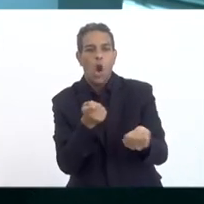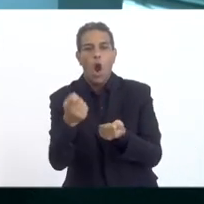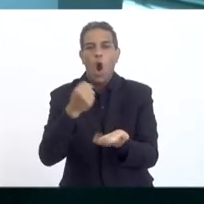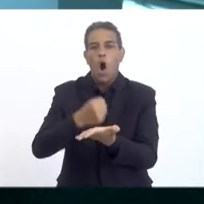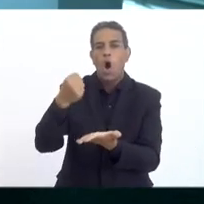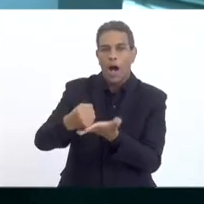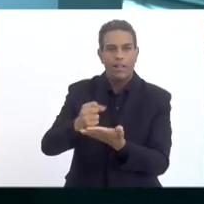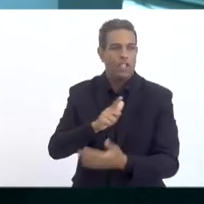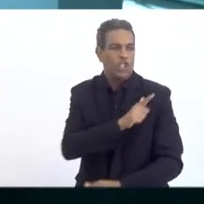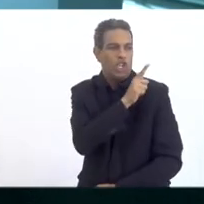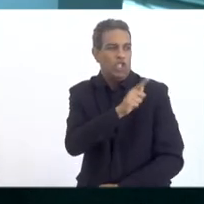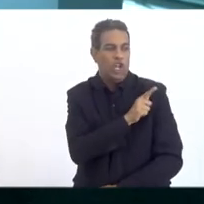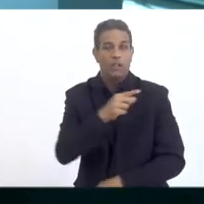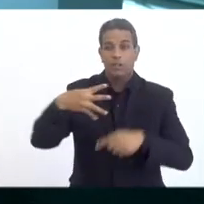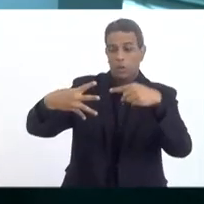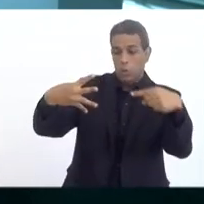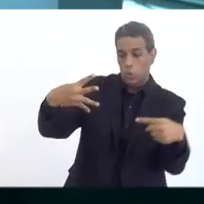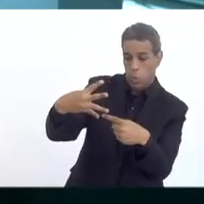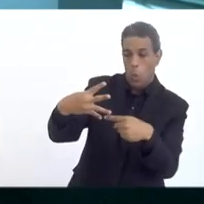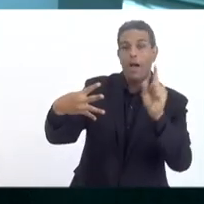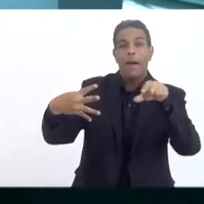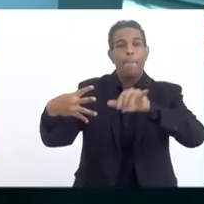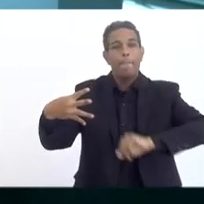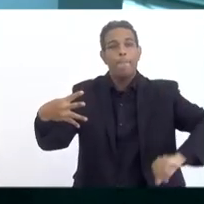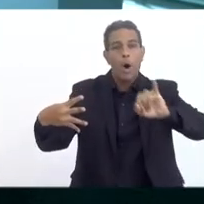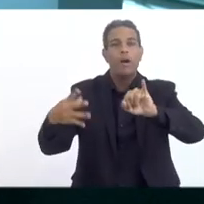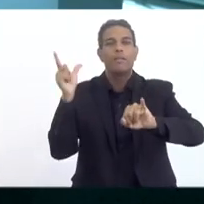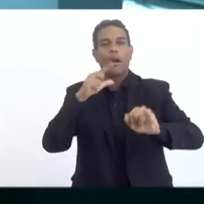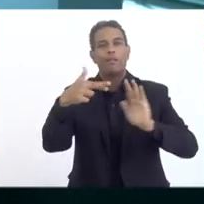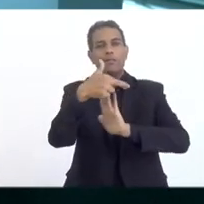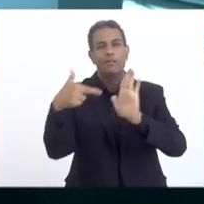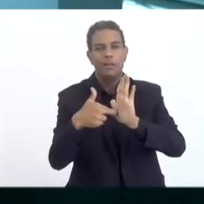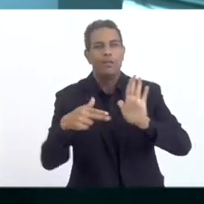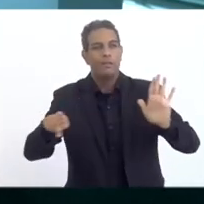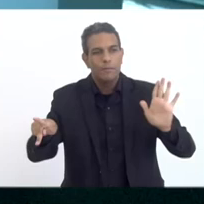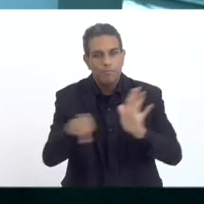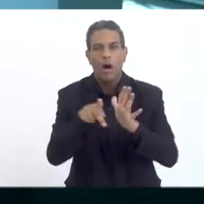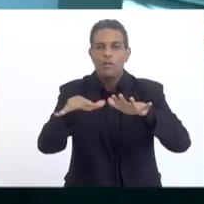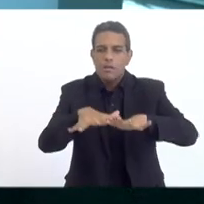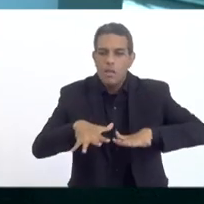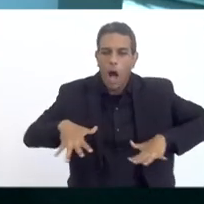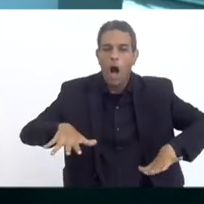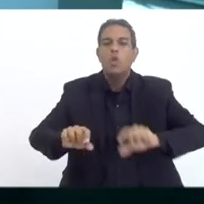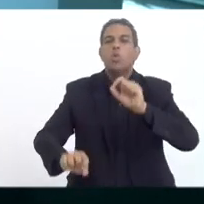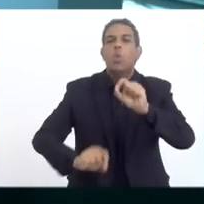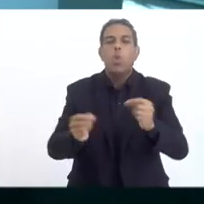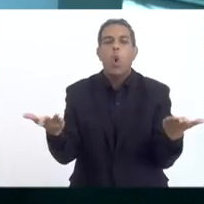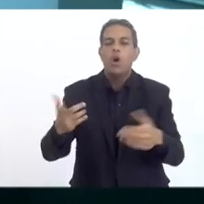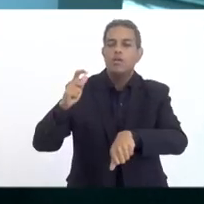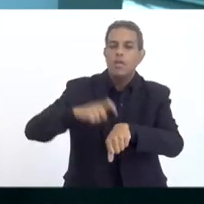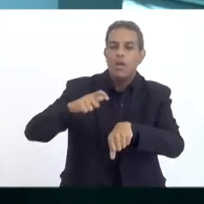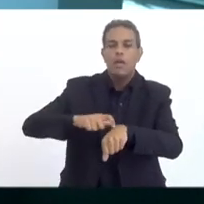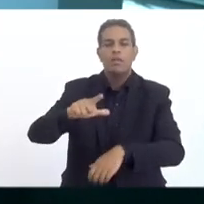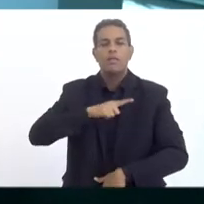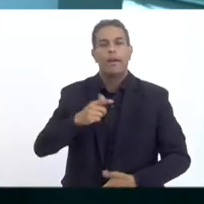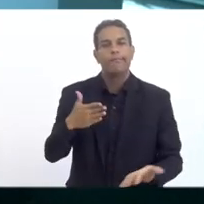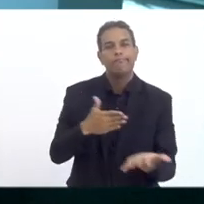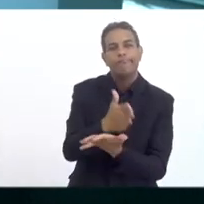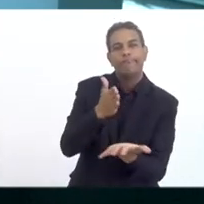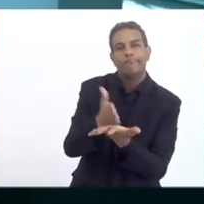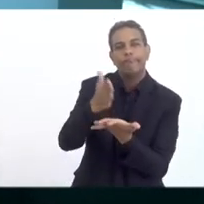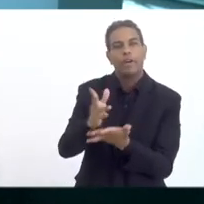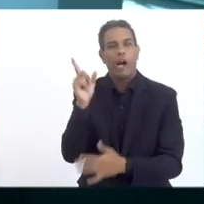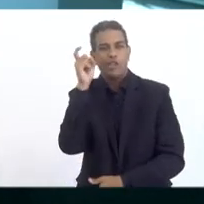gestão. O quarto ponto importante são regras para organização da sessão, que hoje tem também